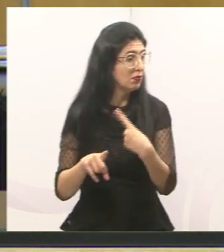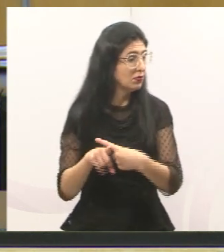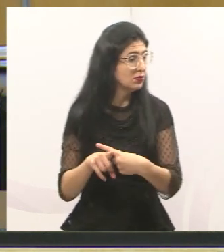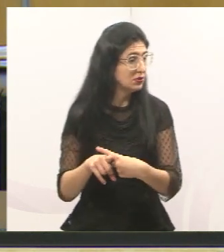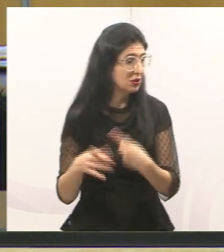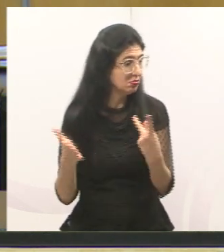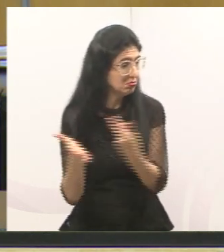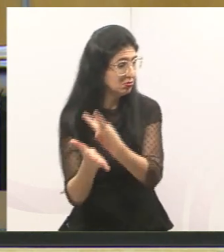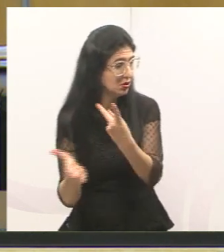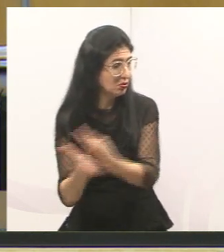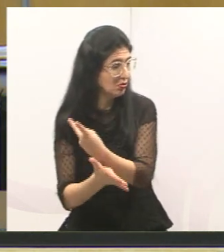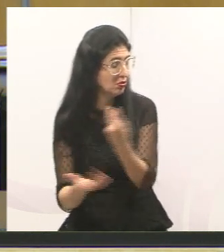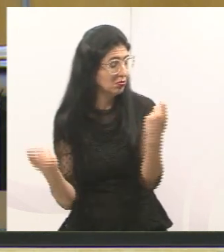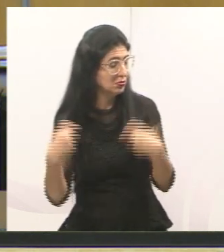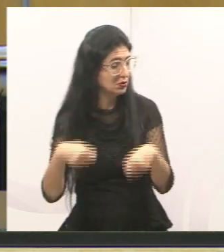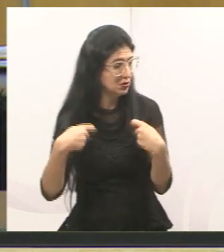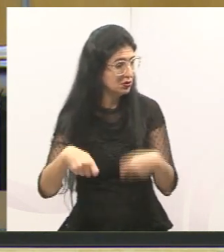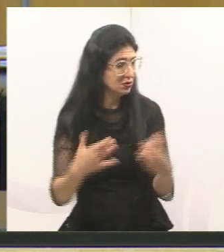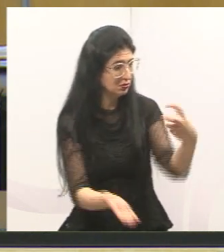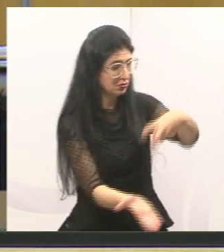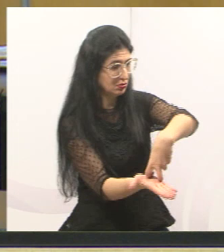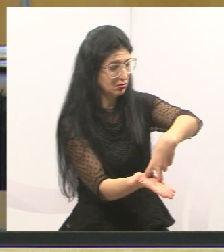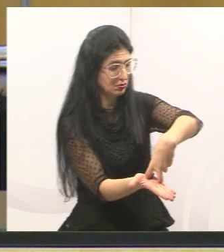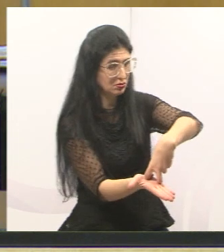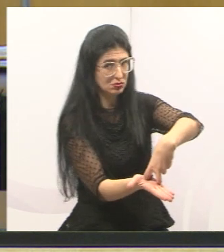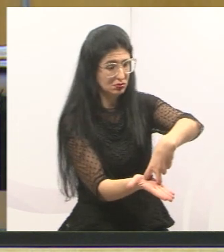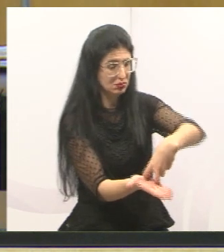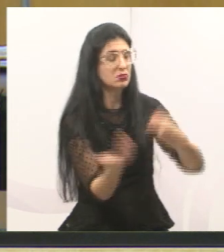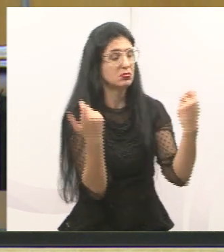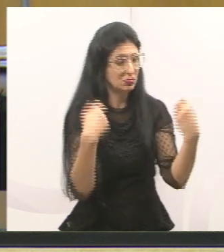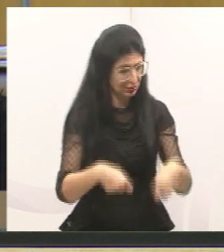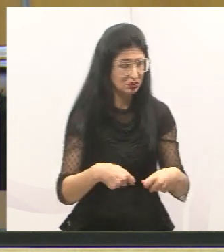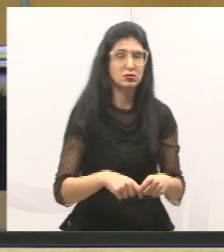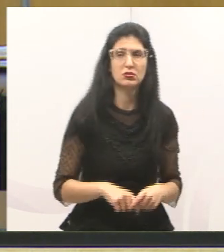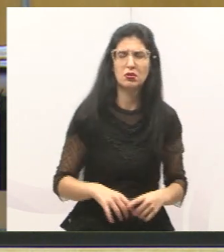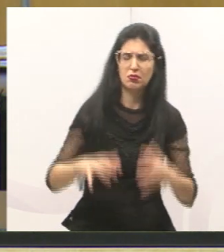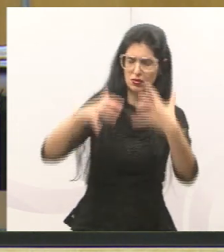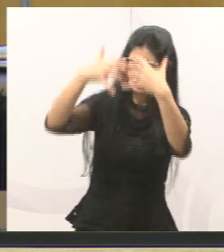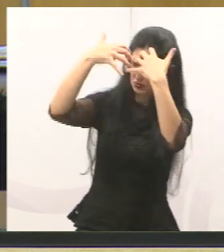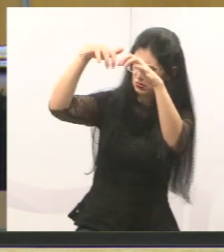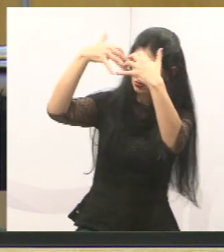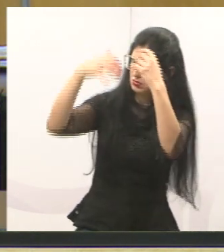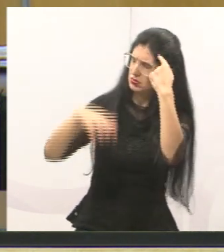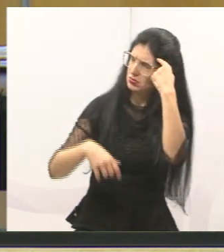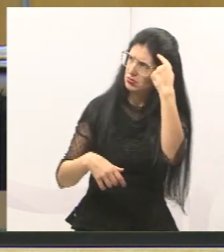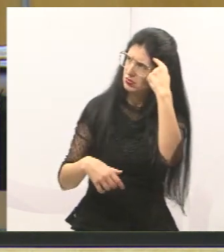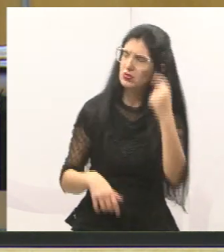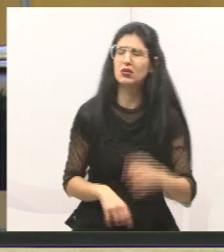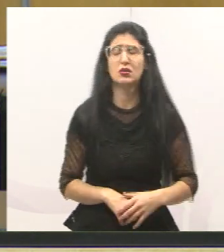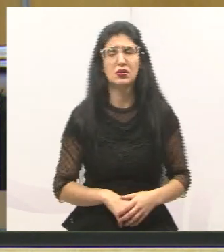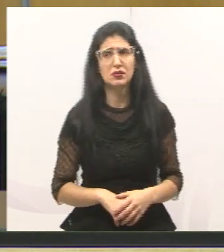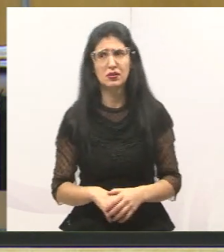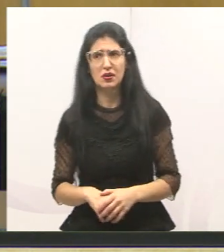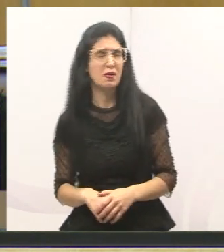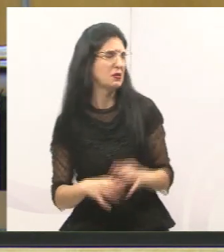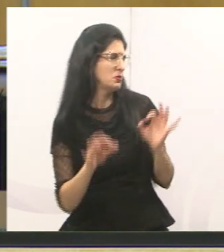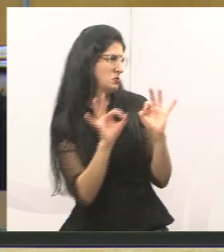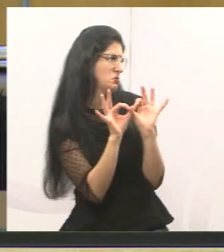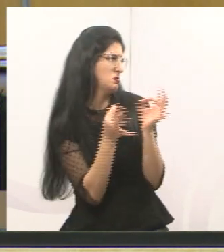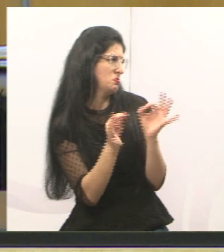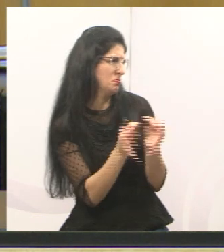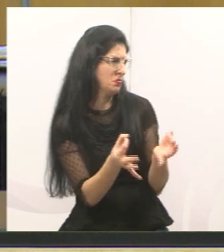peticionário. E o raciocínio para assim concluir parece bastante claro. Não é razoável condicionar